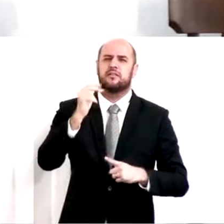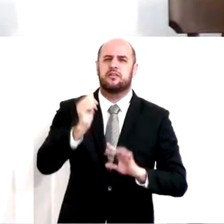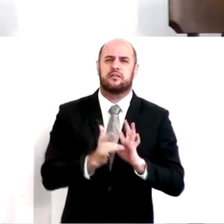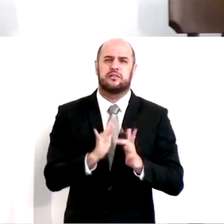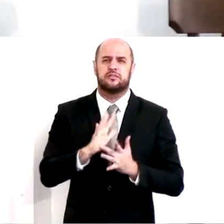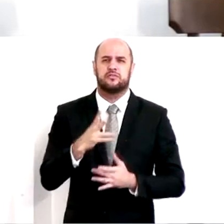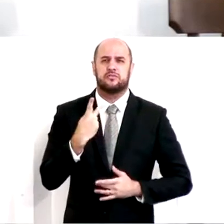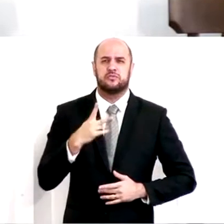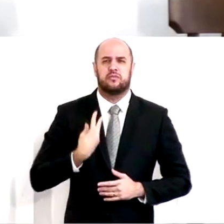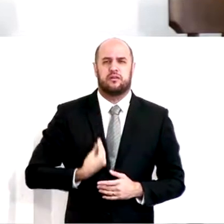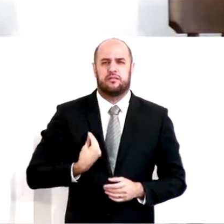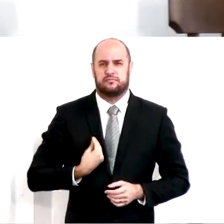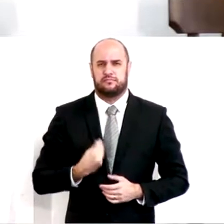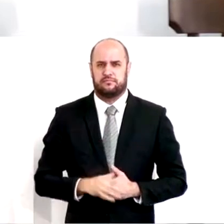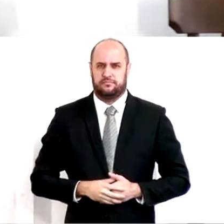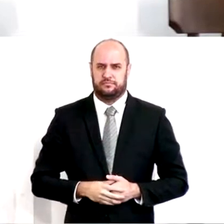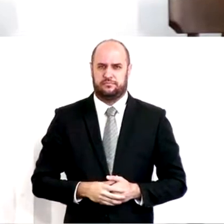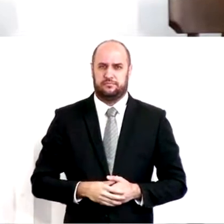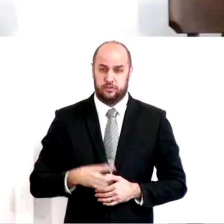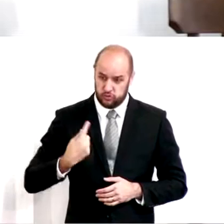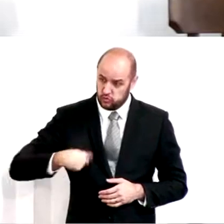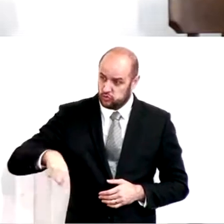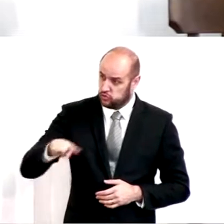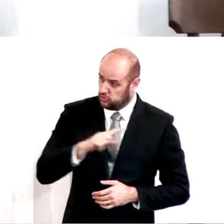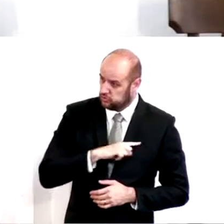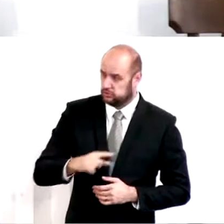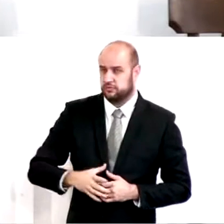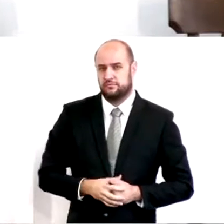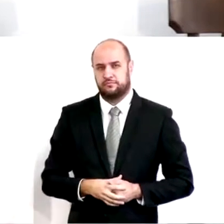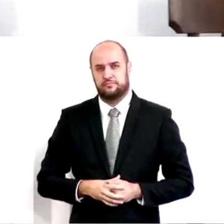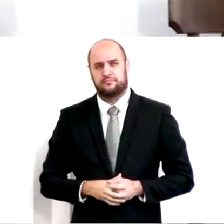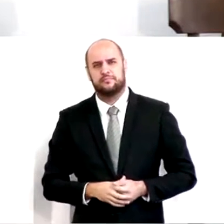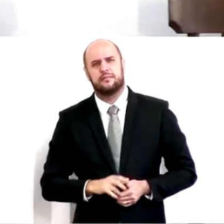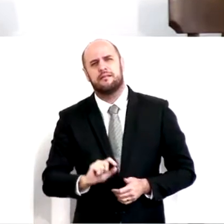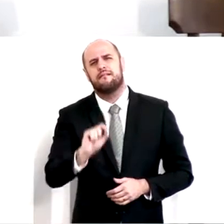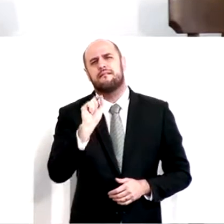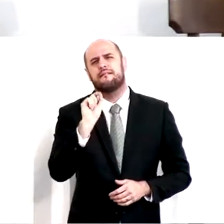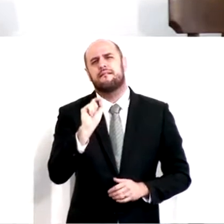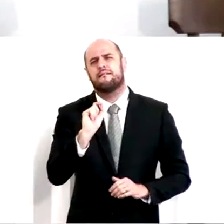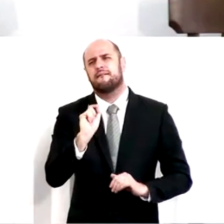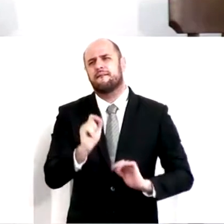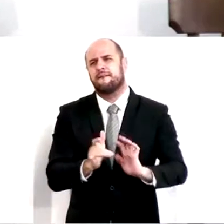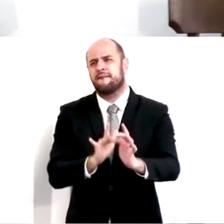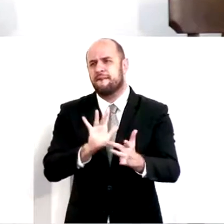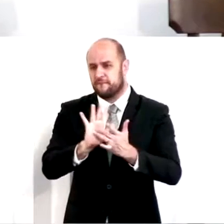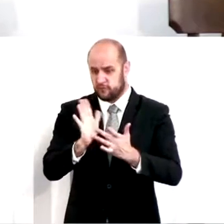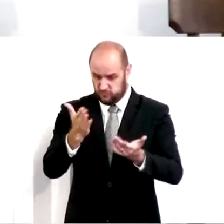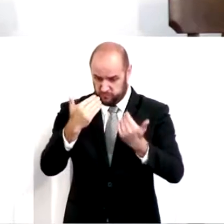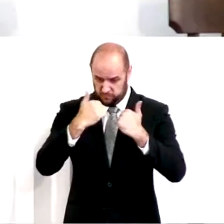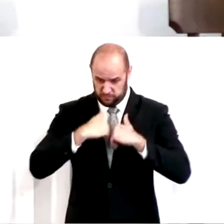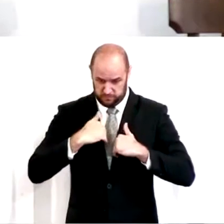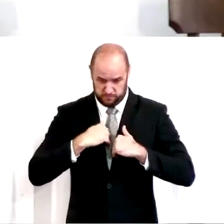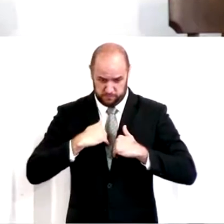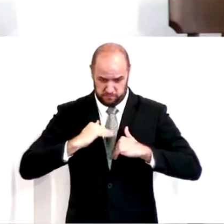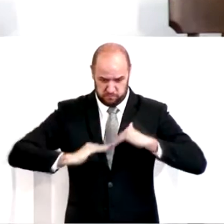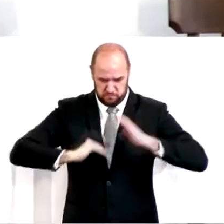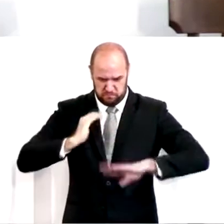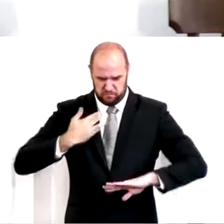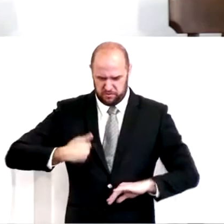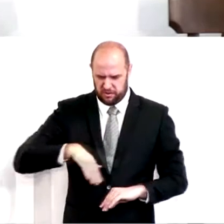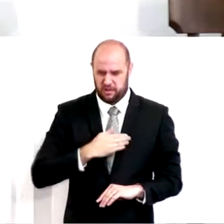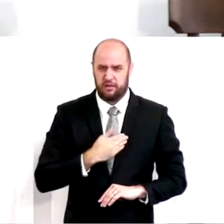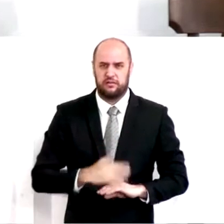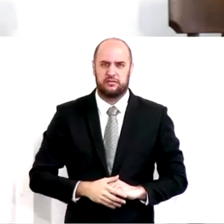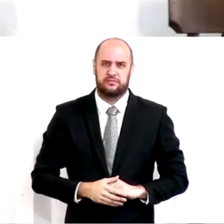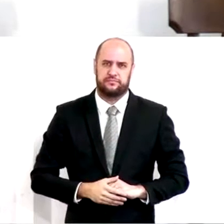Cristo para você, para nós? O que ela produziu em nós? Que condições